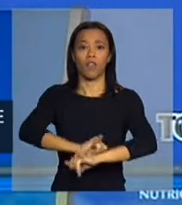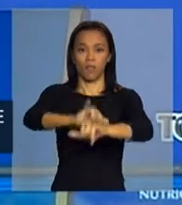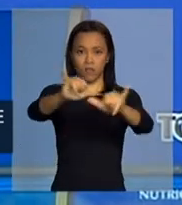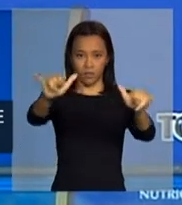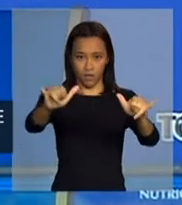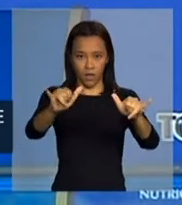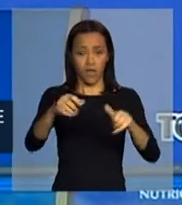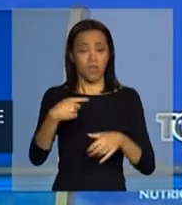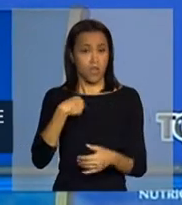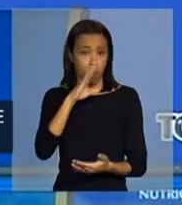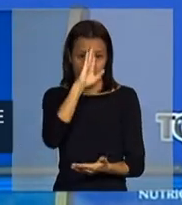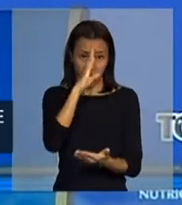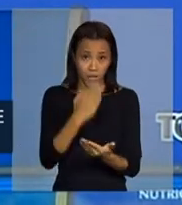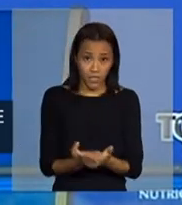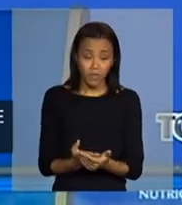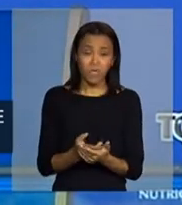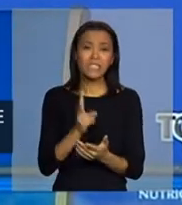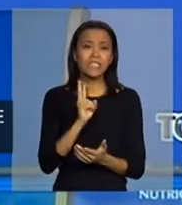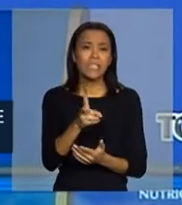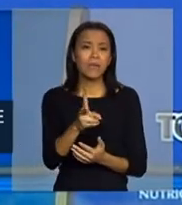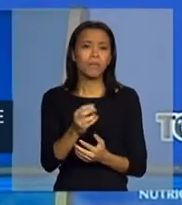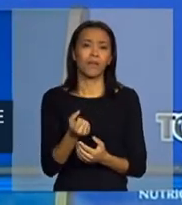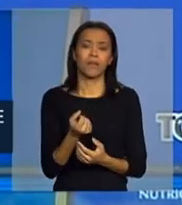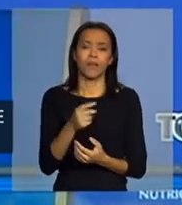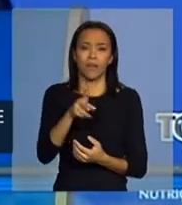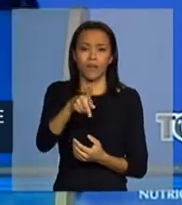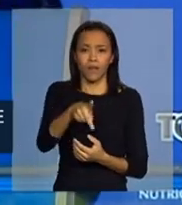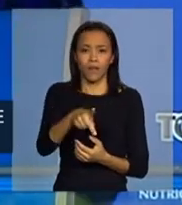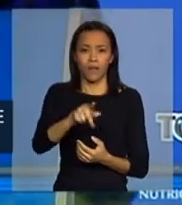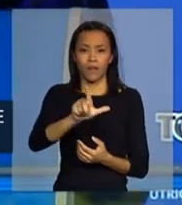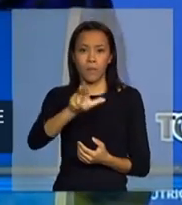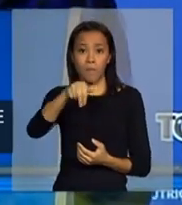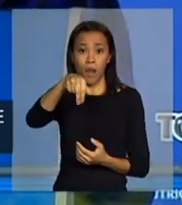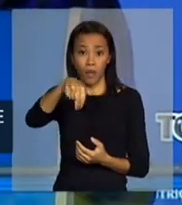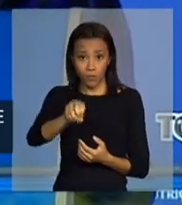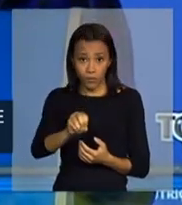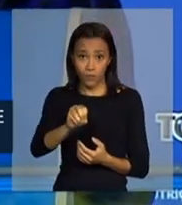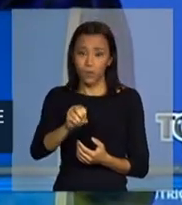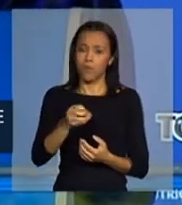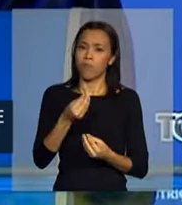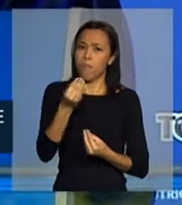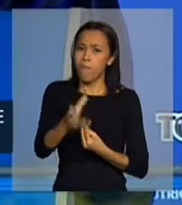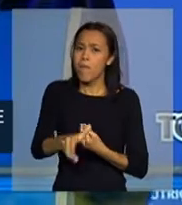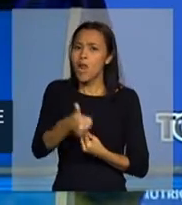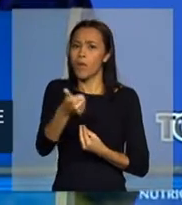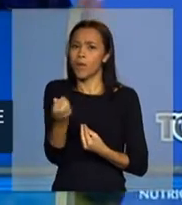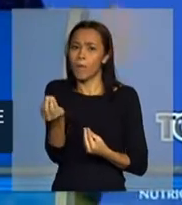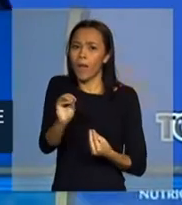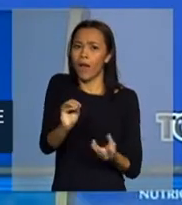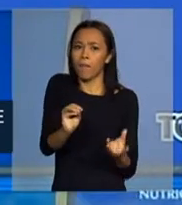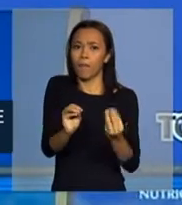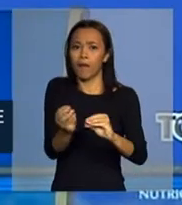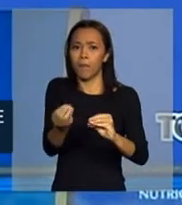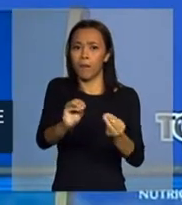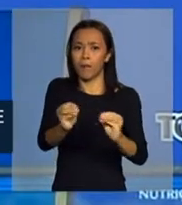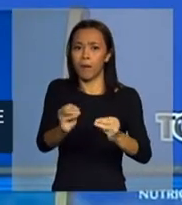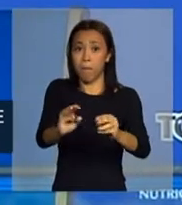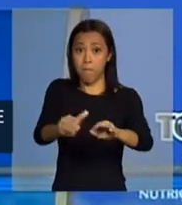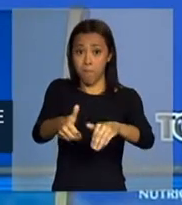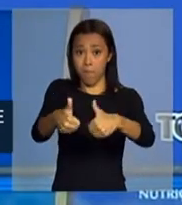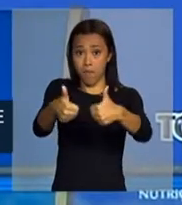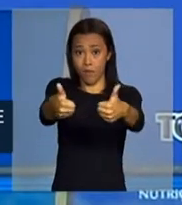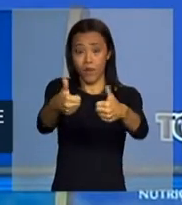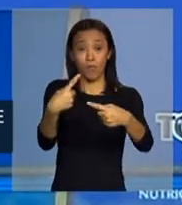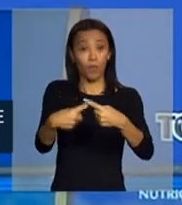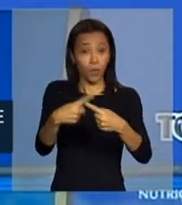E acredito que a cada plano nós temos de introduzir melhoria. Primeiro, porque